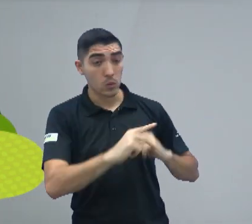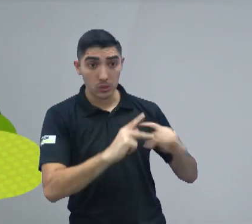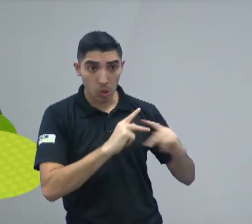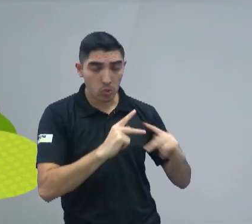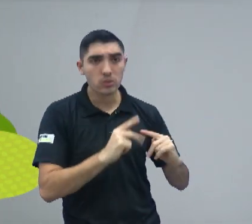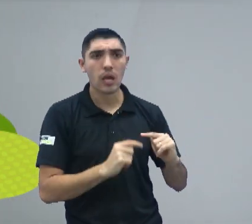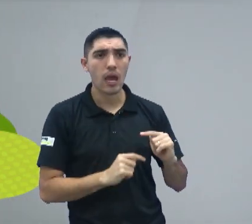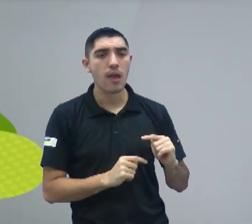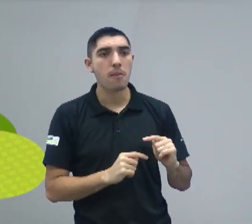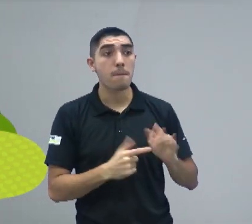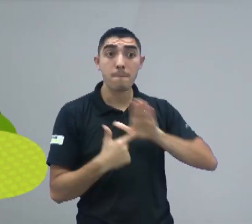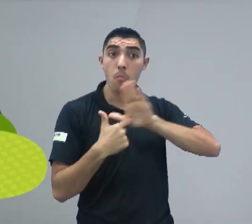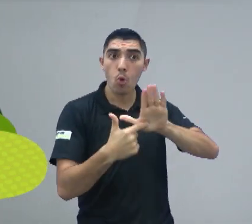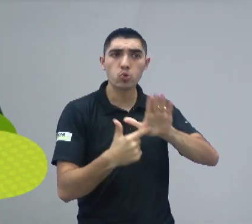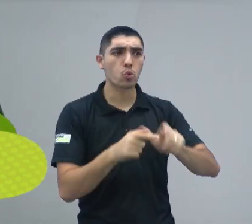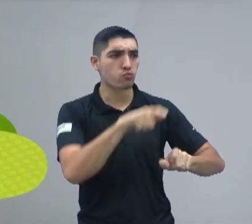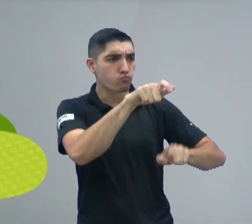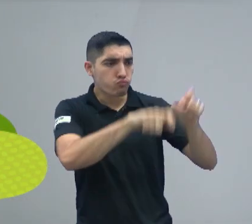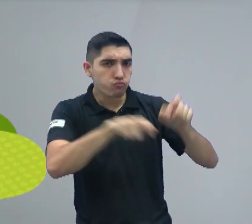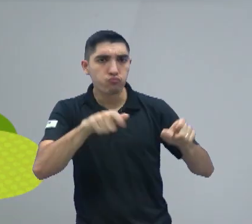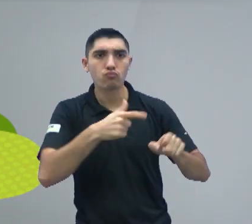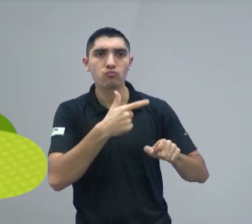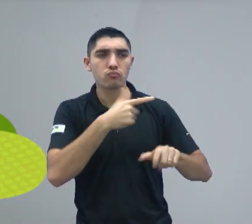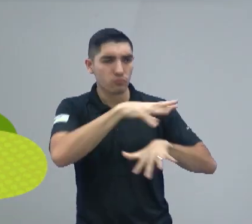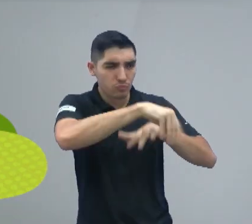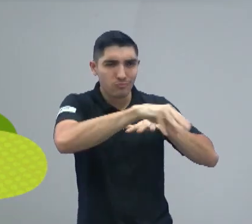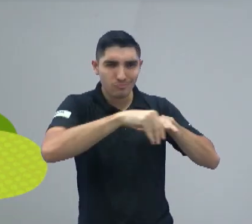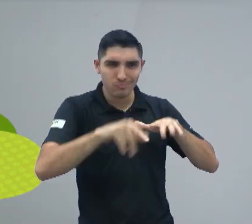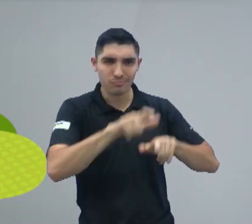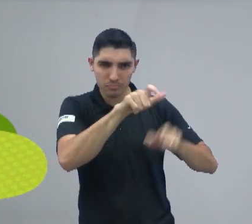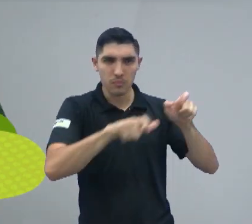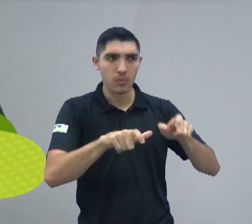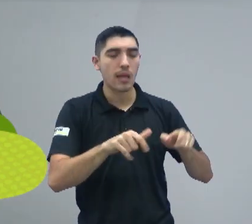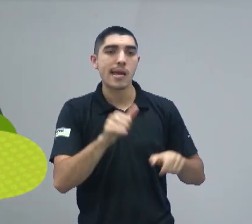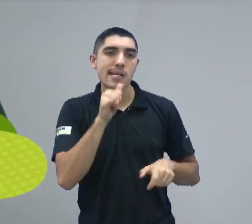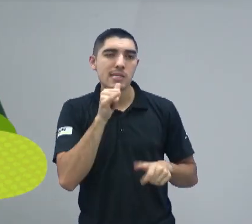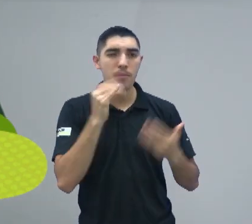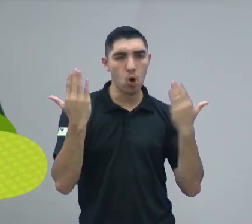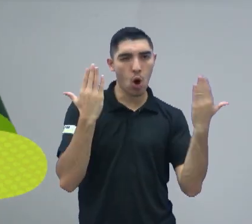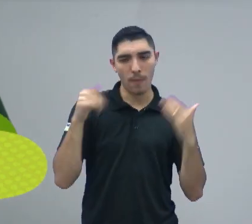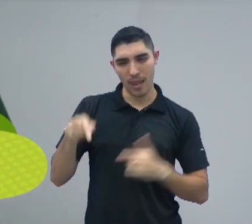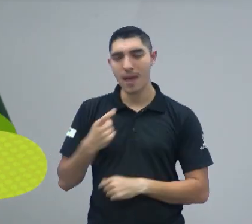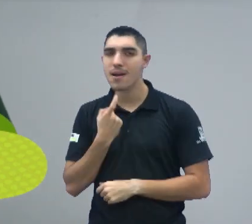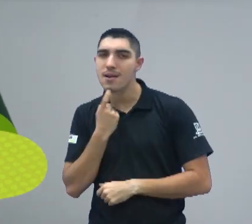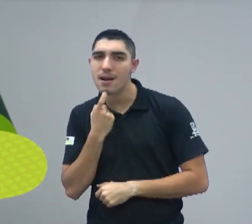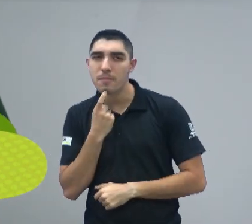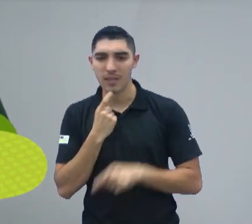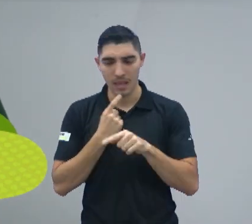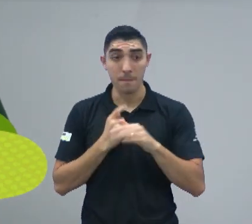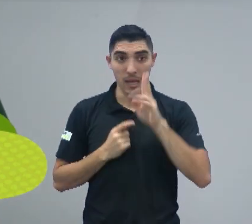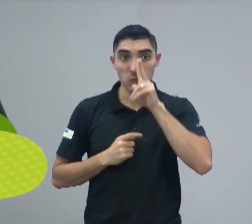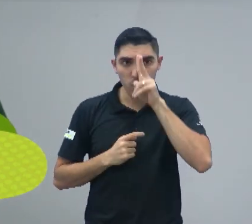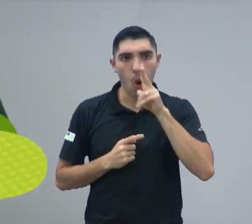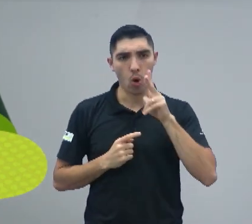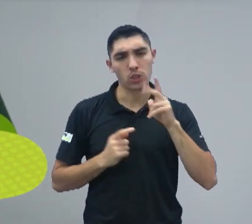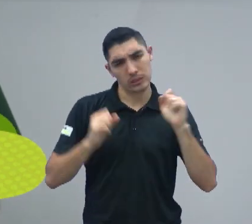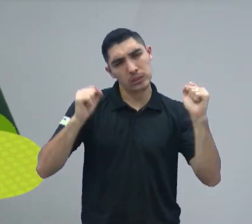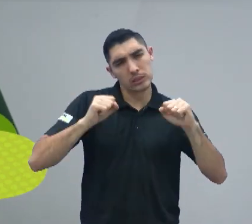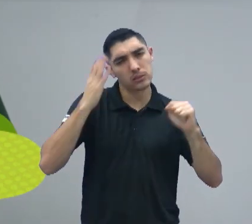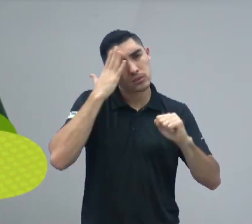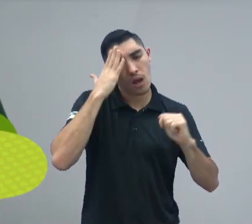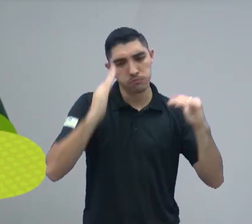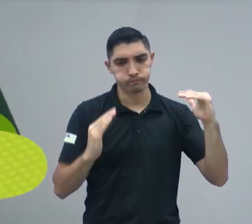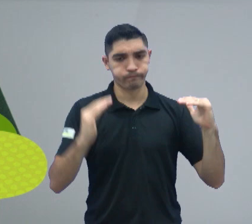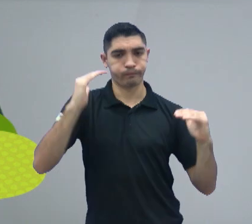os jogadores, por mais que tecnicamente sejam inferiores ao time adversário, ao time de Campinas, eles são